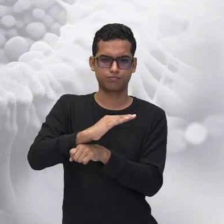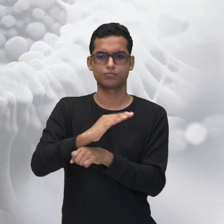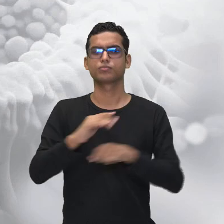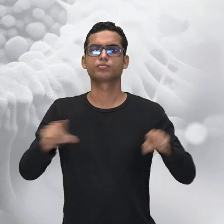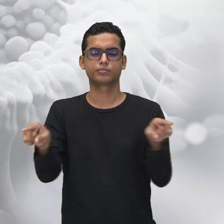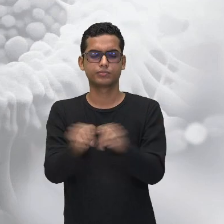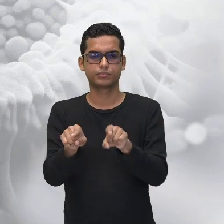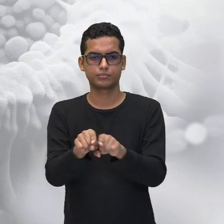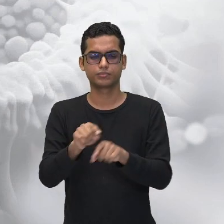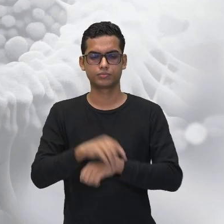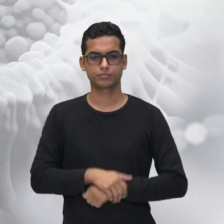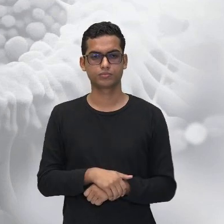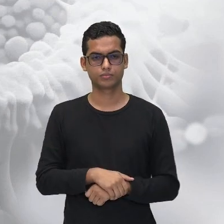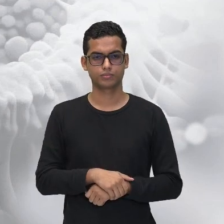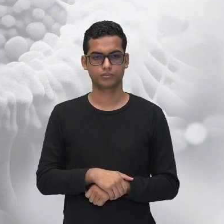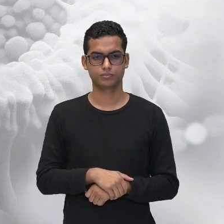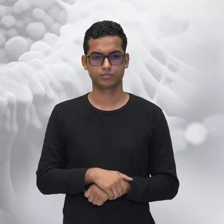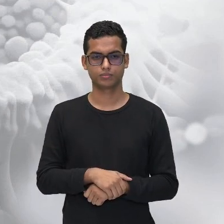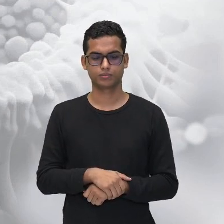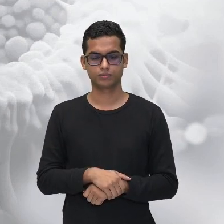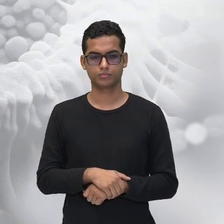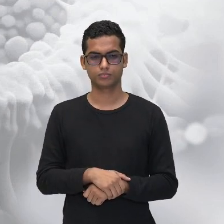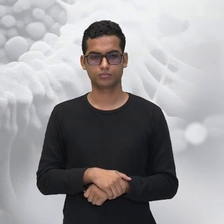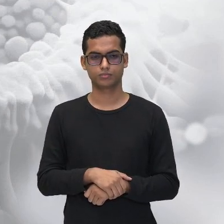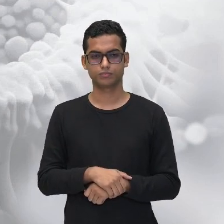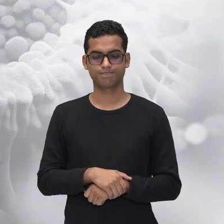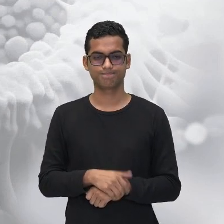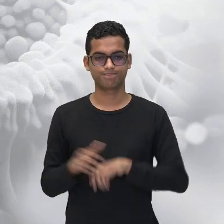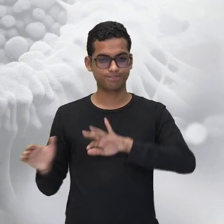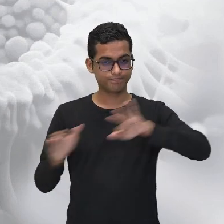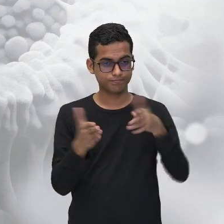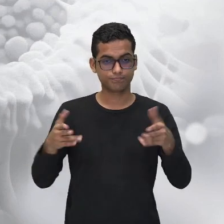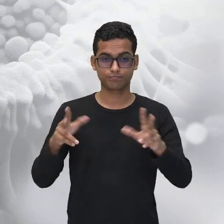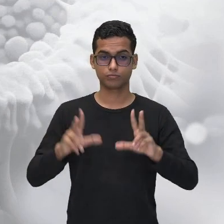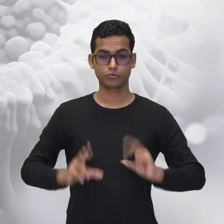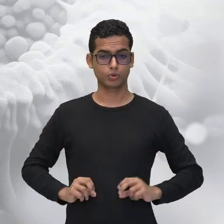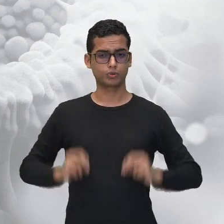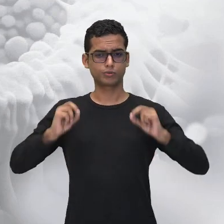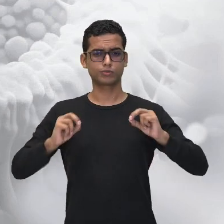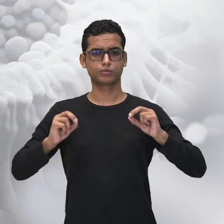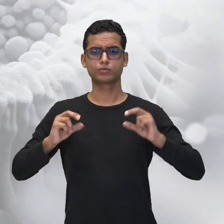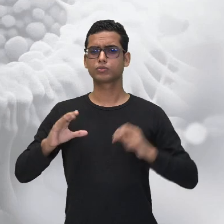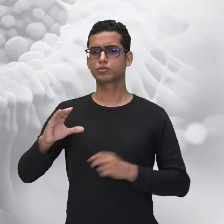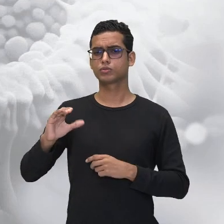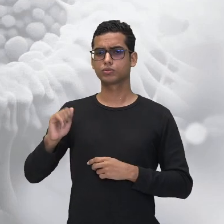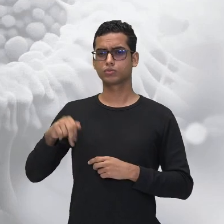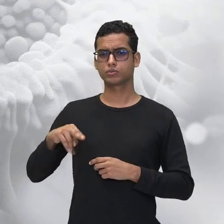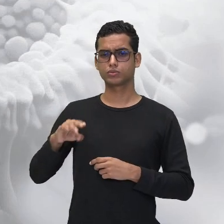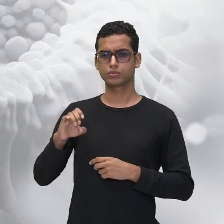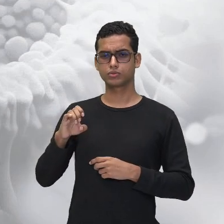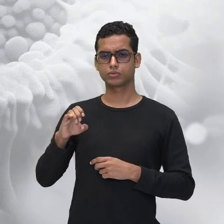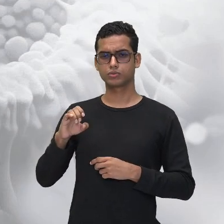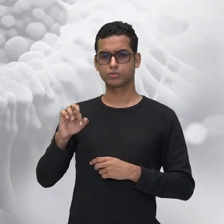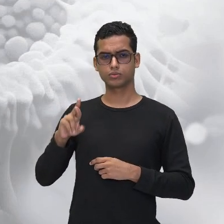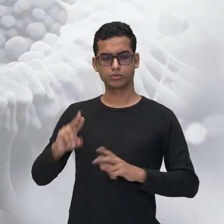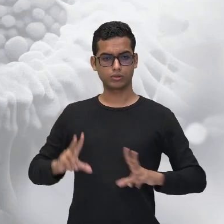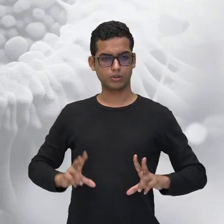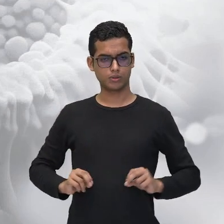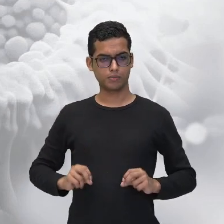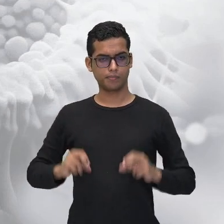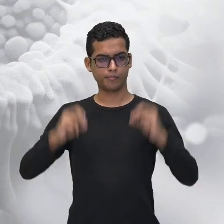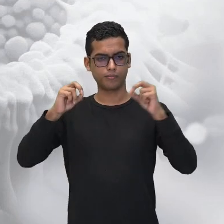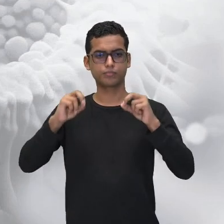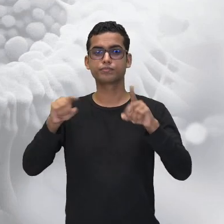câncer, onde a obesidade causada pelo sedentarismo está diretamente associada ao surgimento de certos tipos